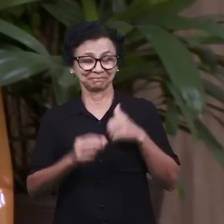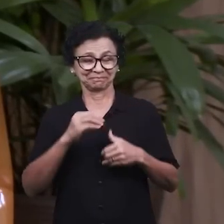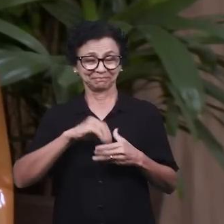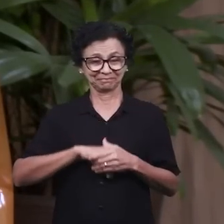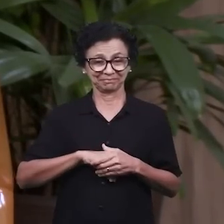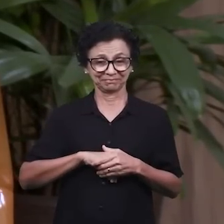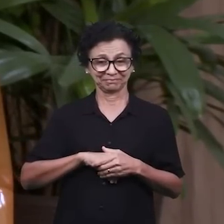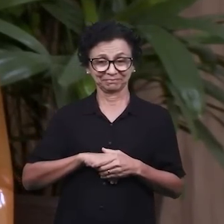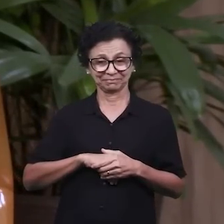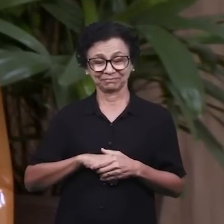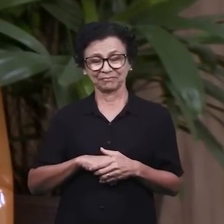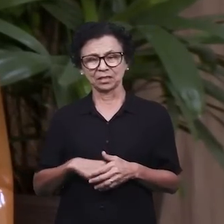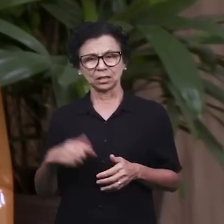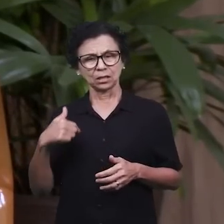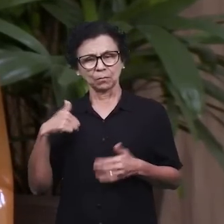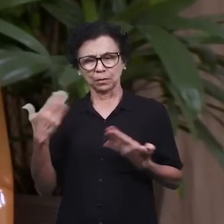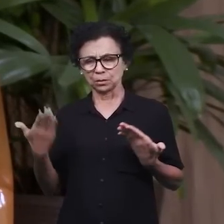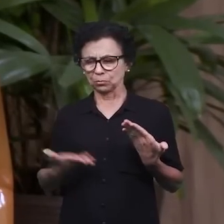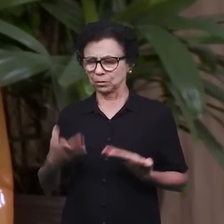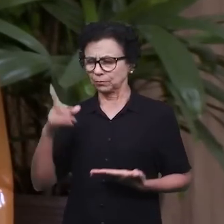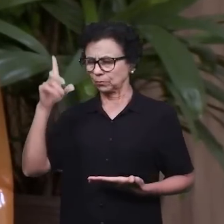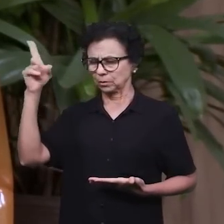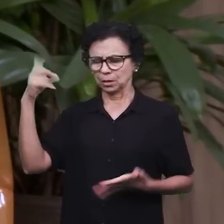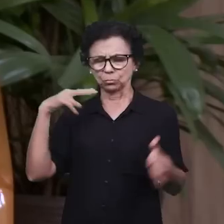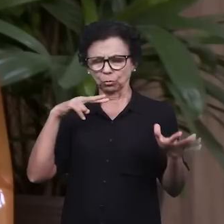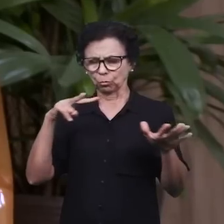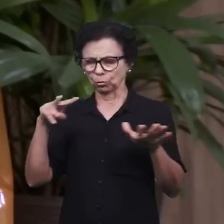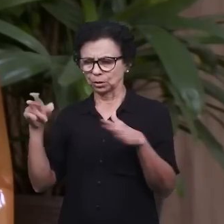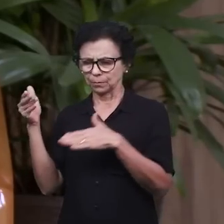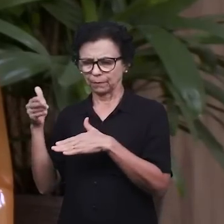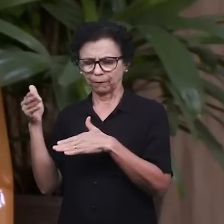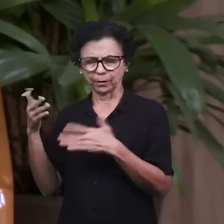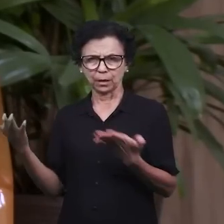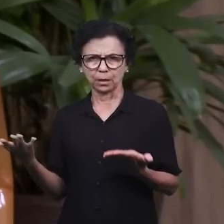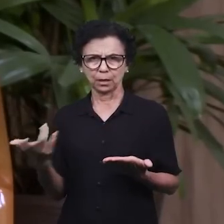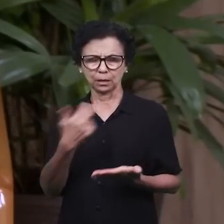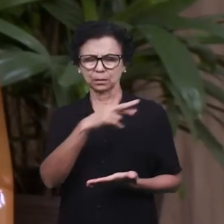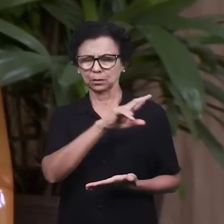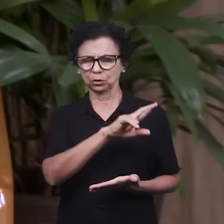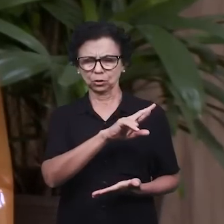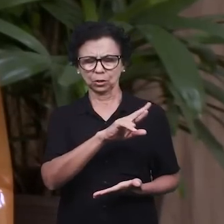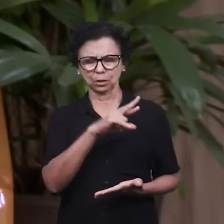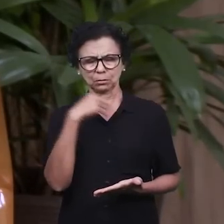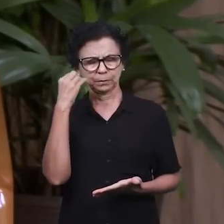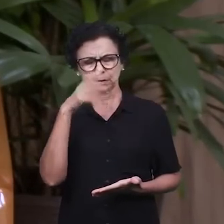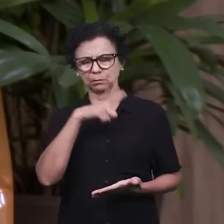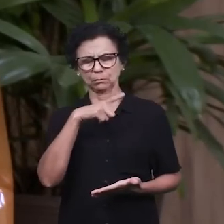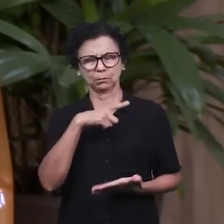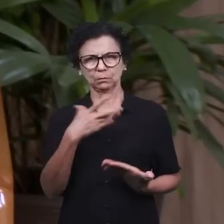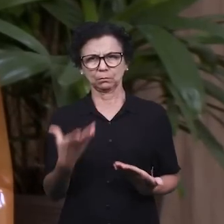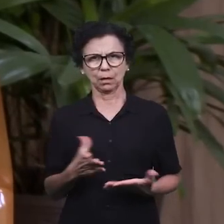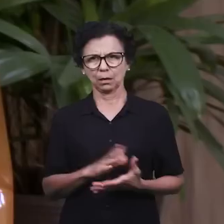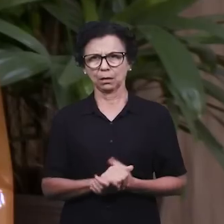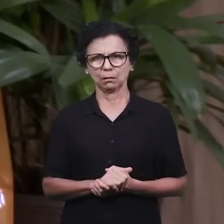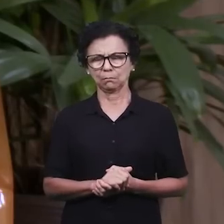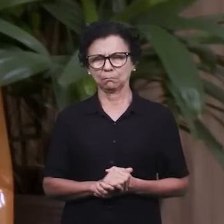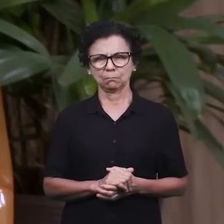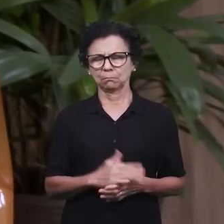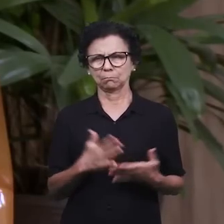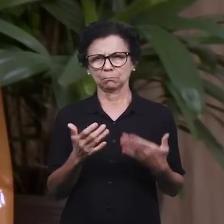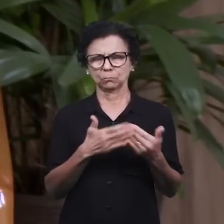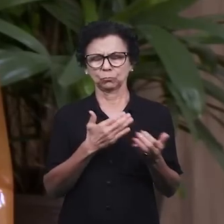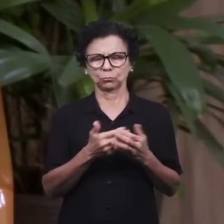O alimento é dessa semente que se faz o pão. Amém. Né? Então, se você que está assistindo quiser entender se você